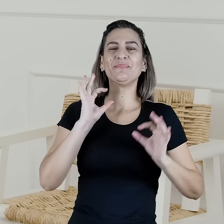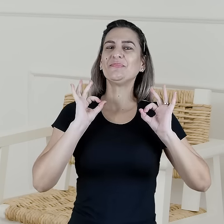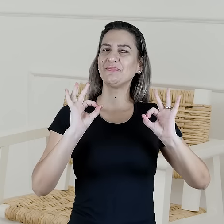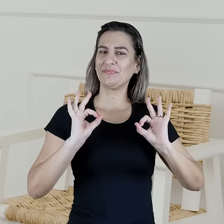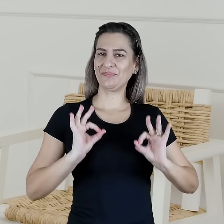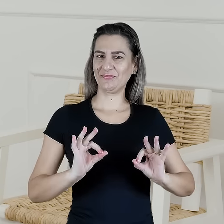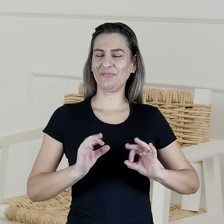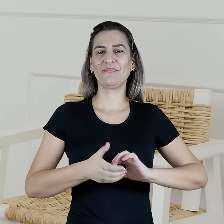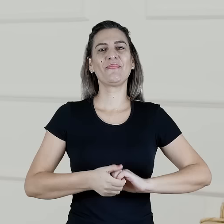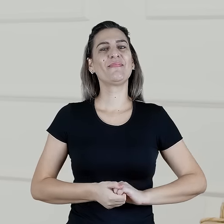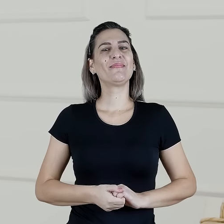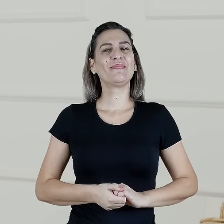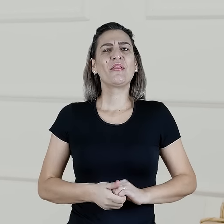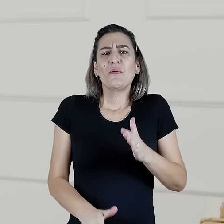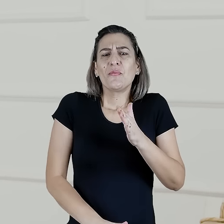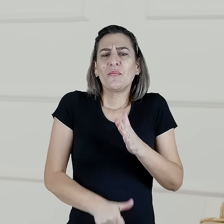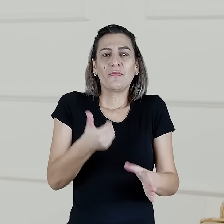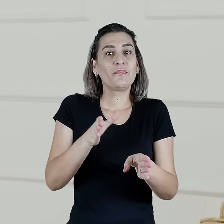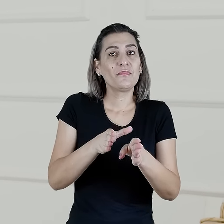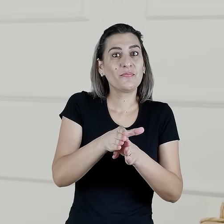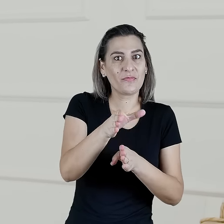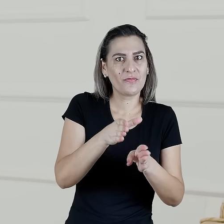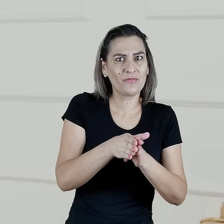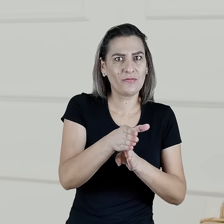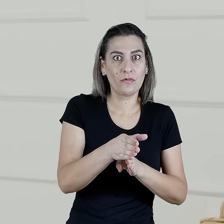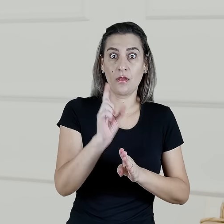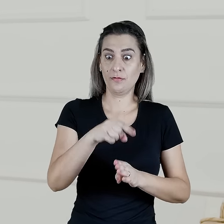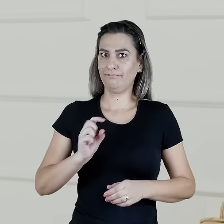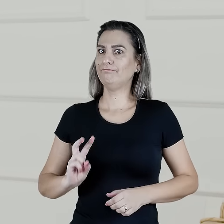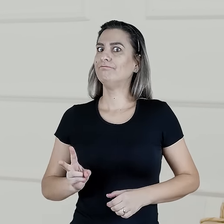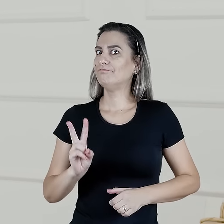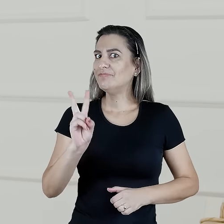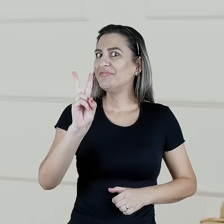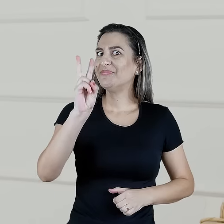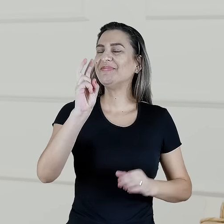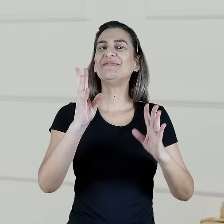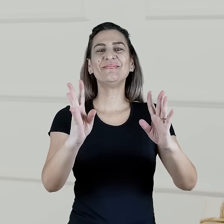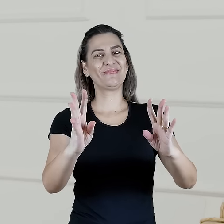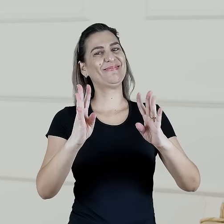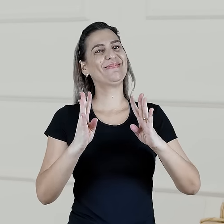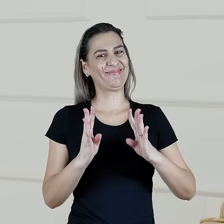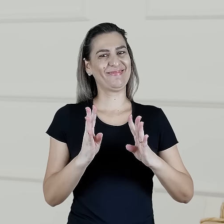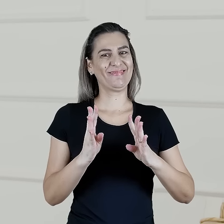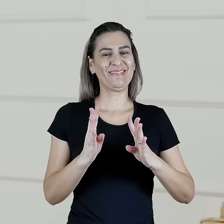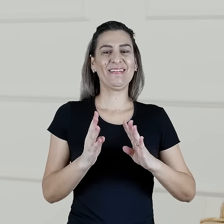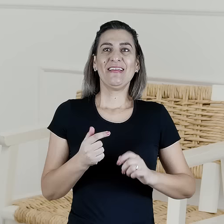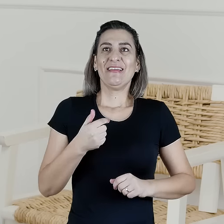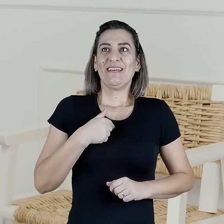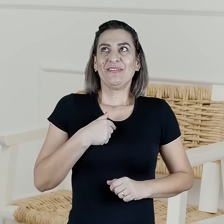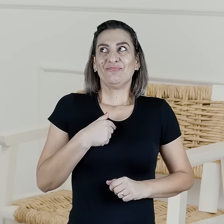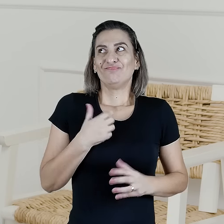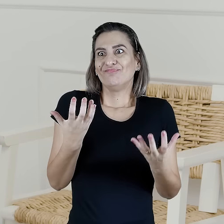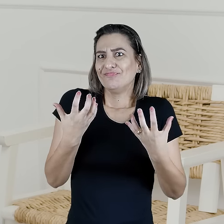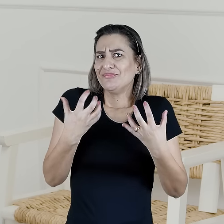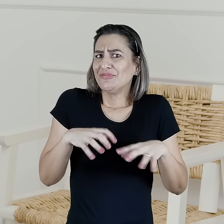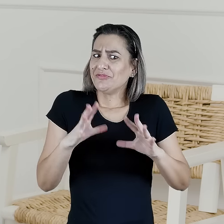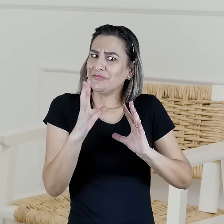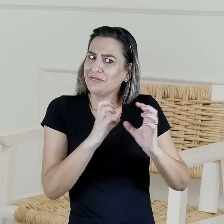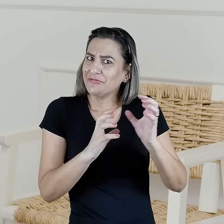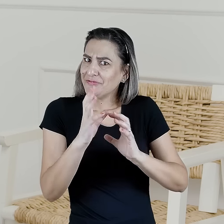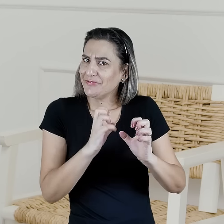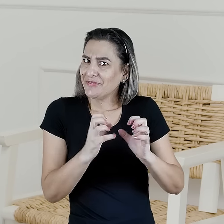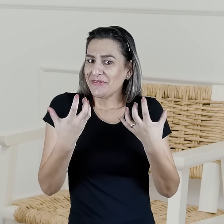interessante e fashionista. A primeira dica que eu quero dar, e essa vale ouro, preste atenção aí. E eu vou dizer que